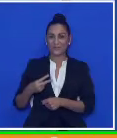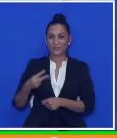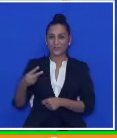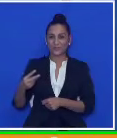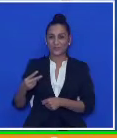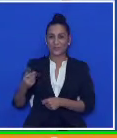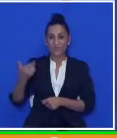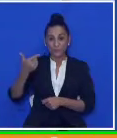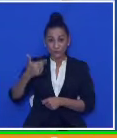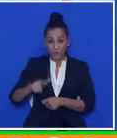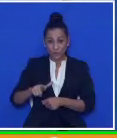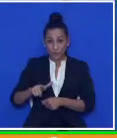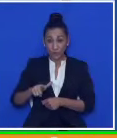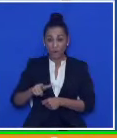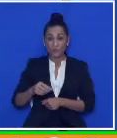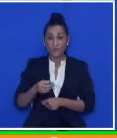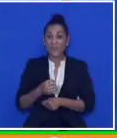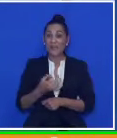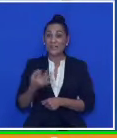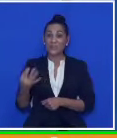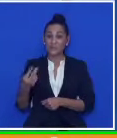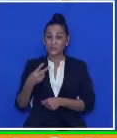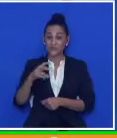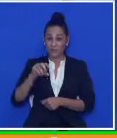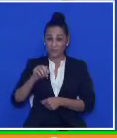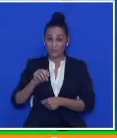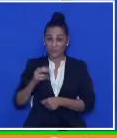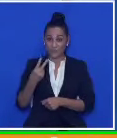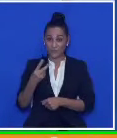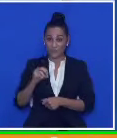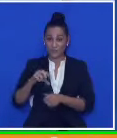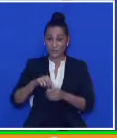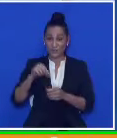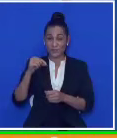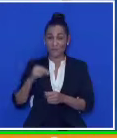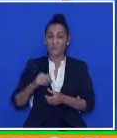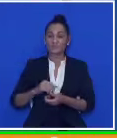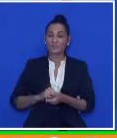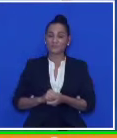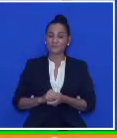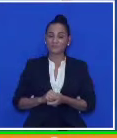e 22. Vamos repetir as 20 dezenas sorteadas no concurso